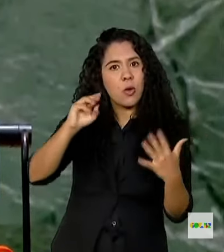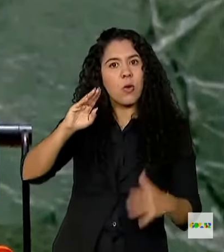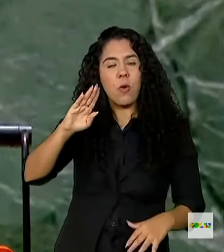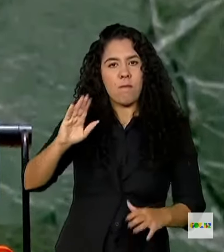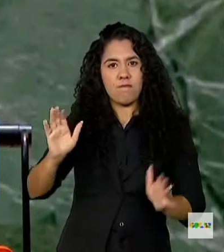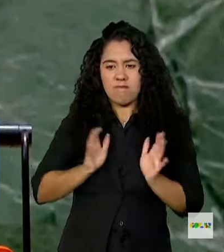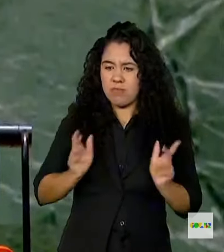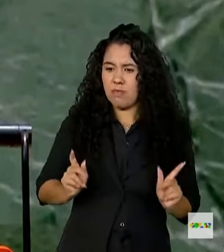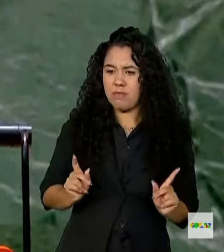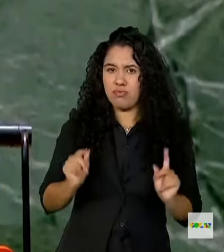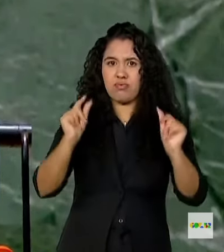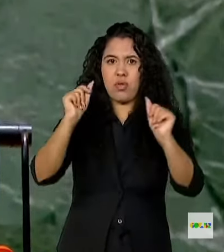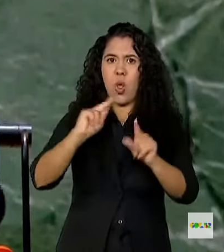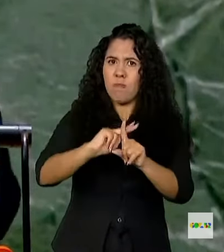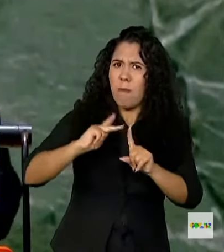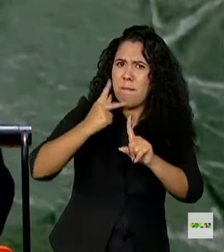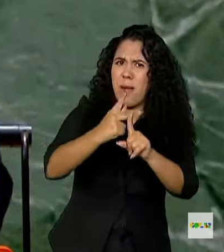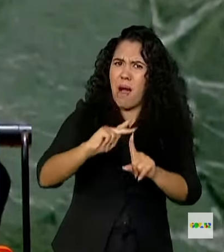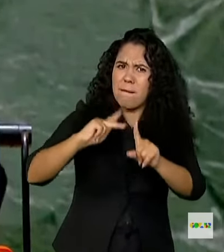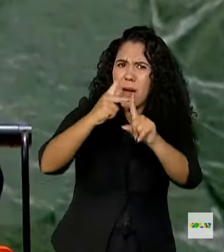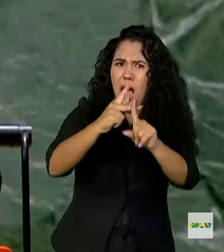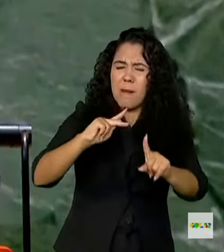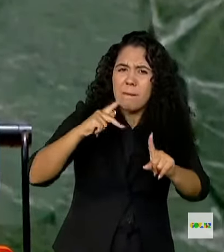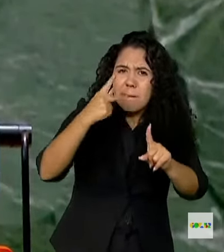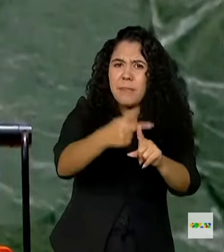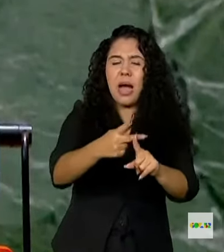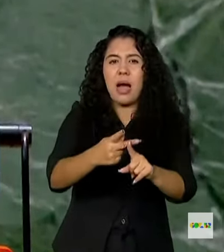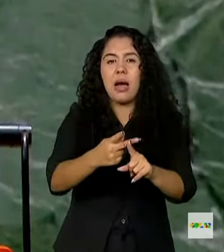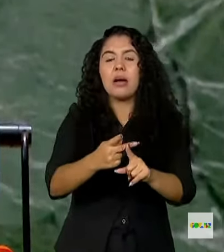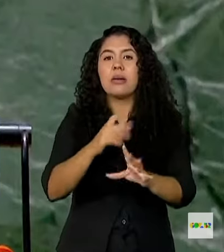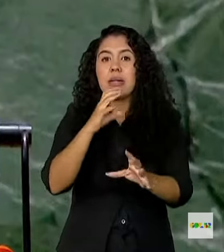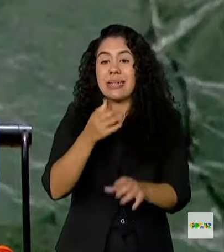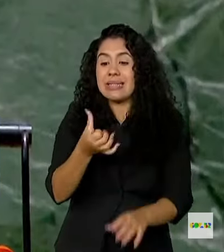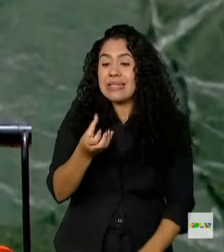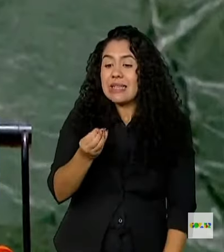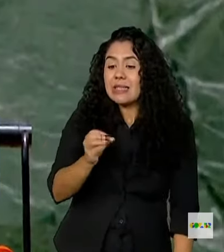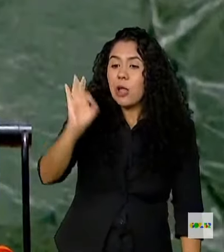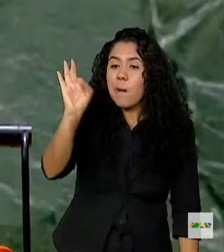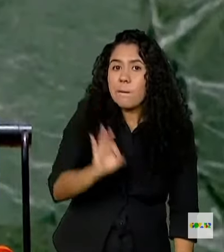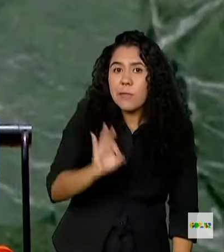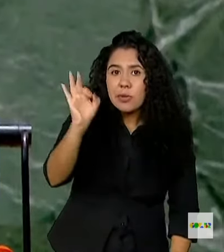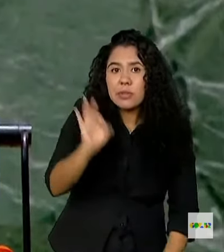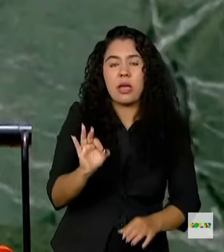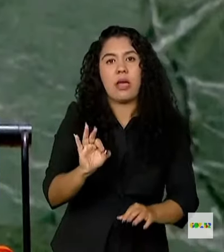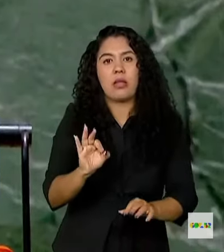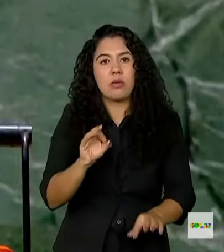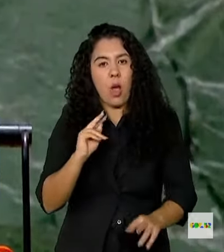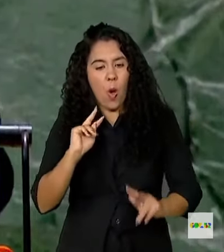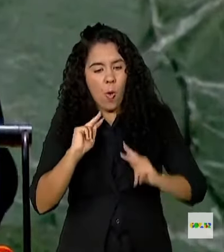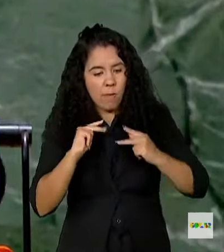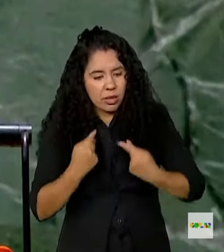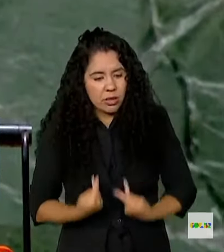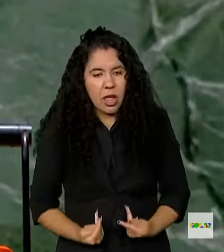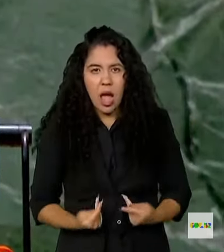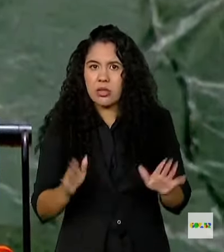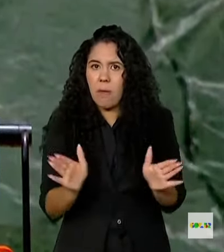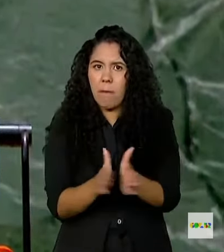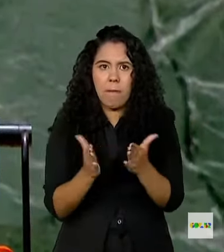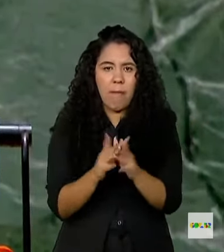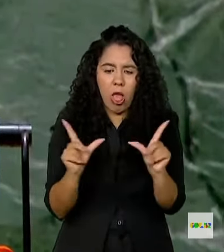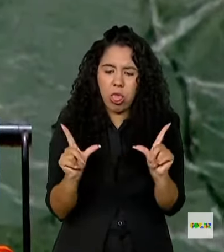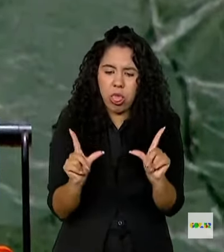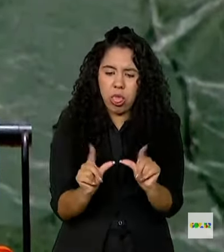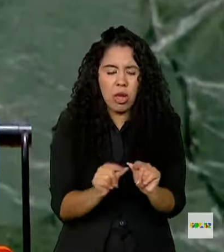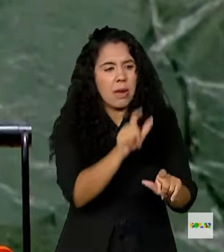dessa década, ao passo que 60% da humanidade ficou mais pobre. Os super-ricos